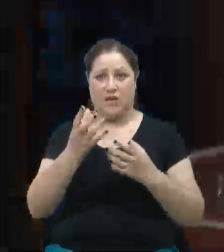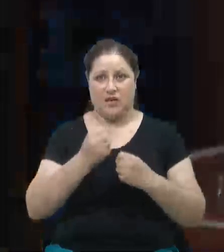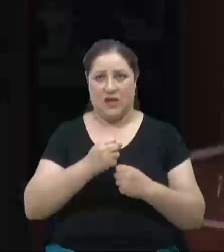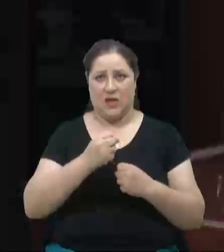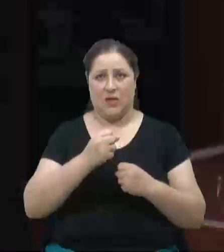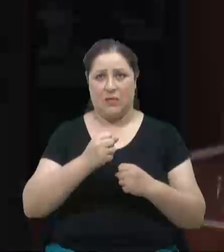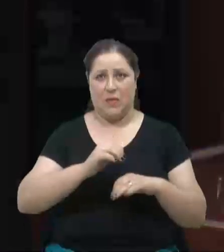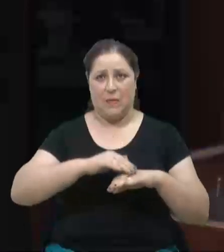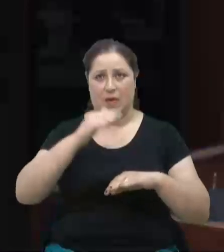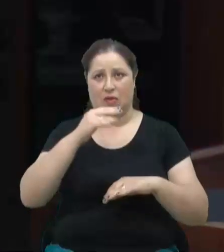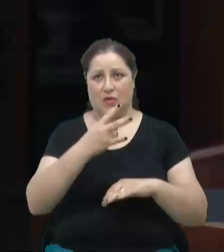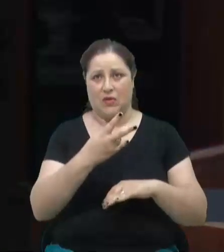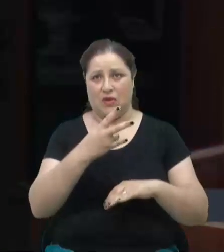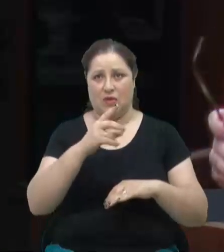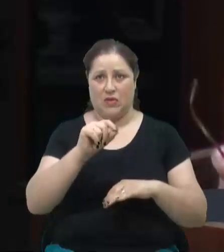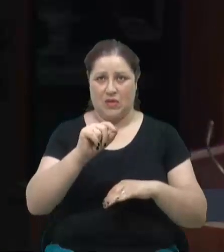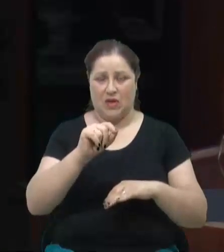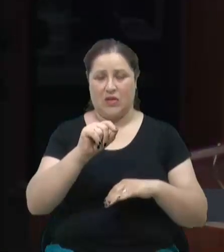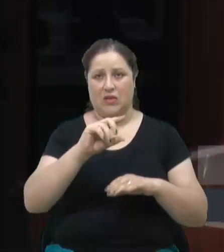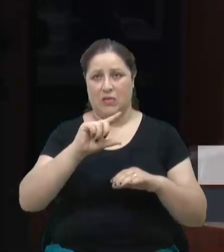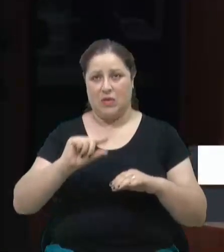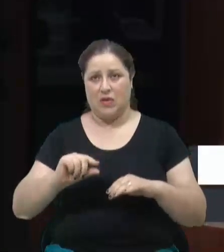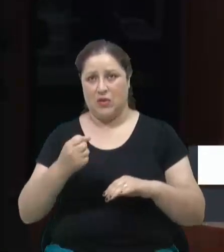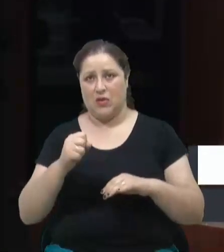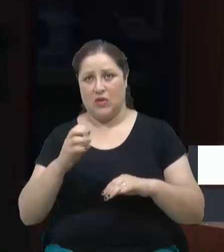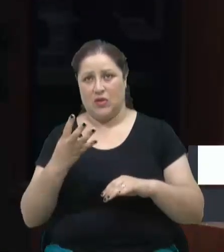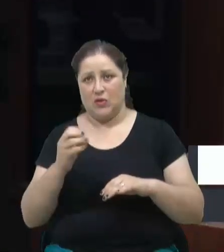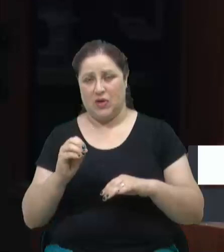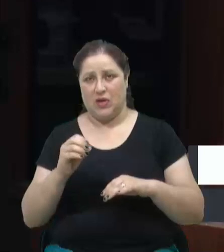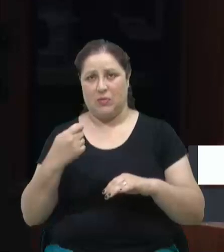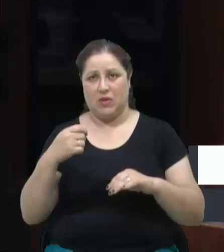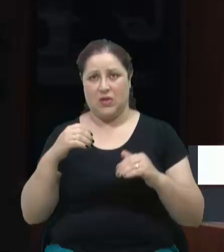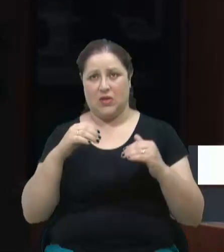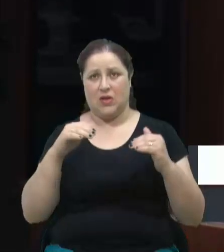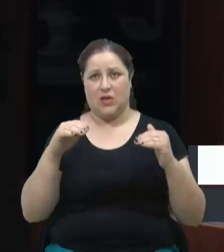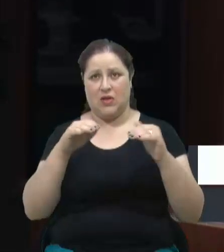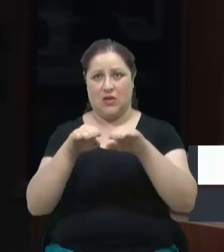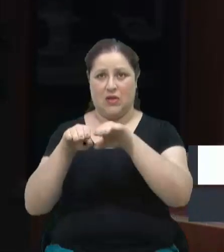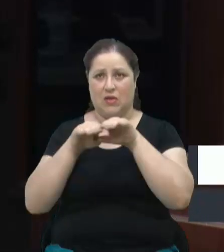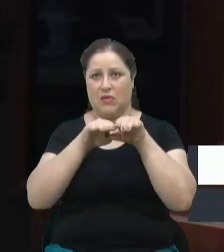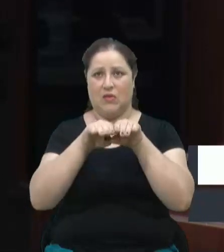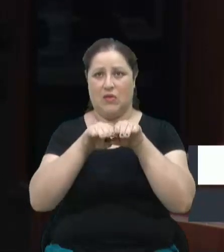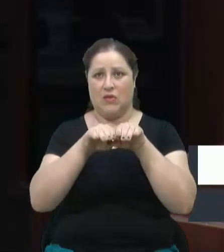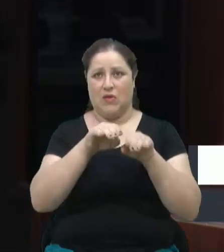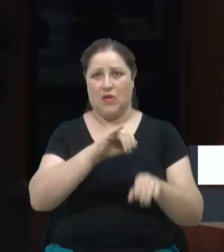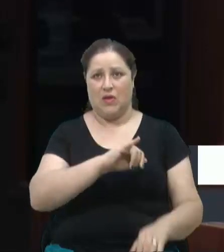seja, unificar, parear o recolhimento do ISS